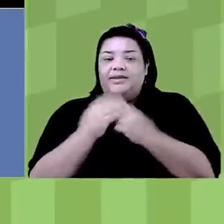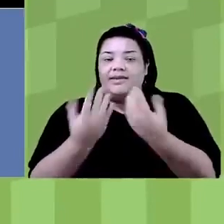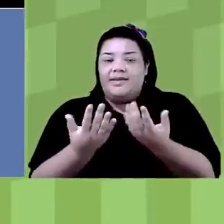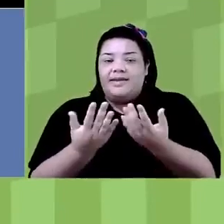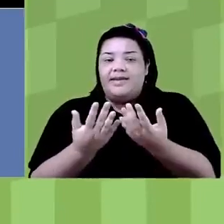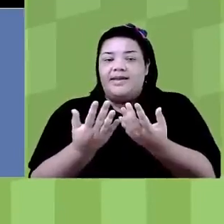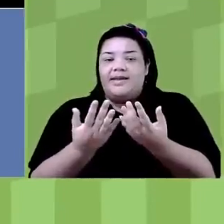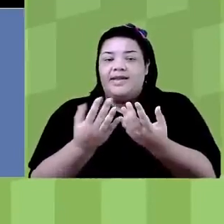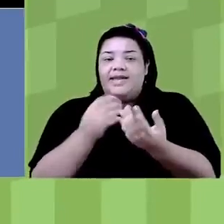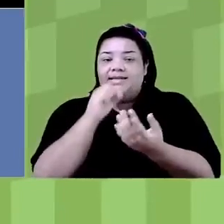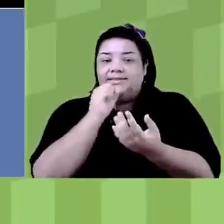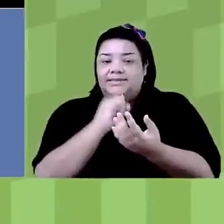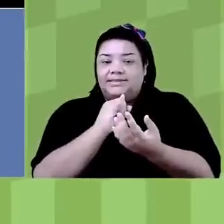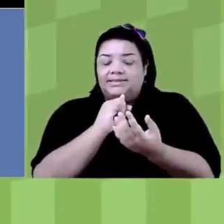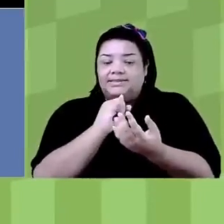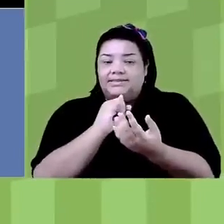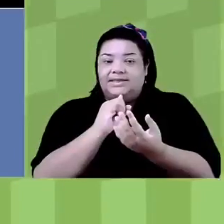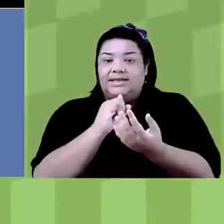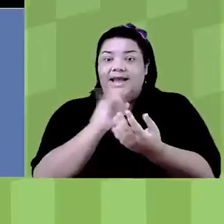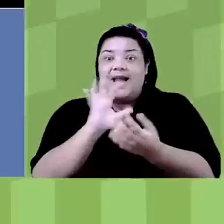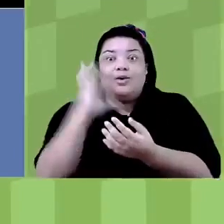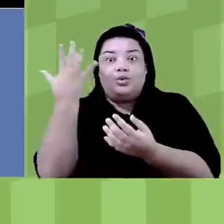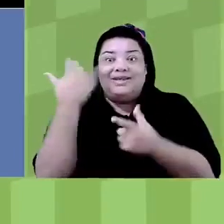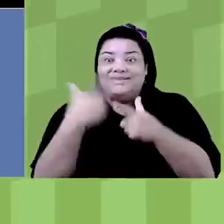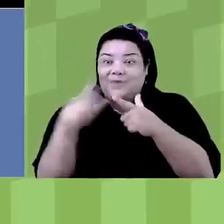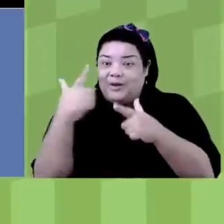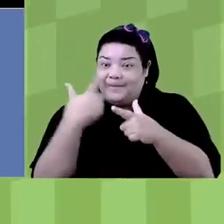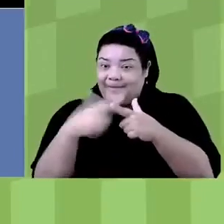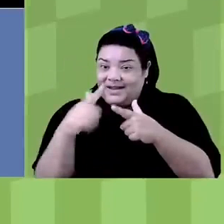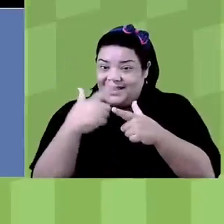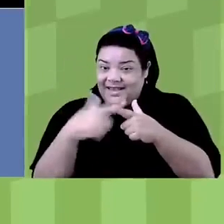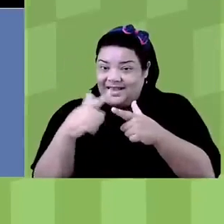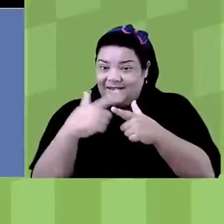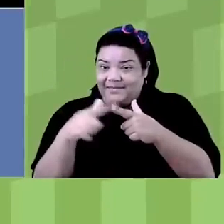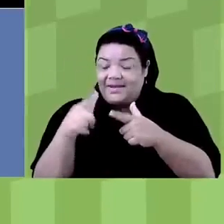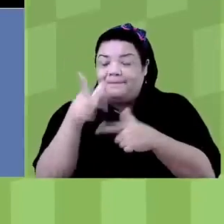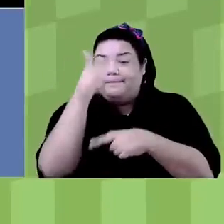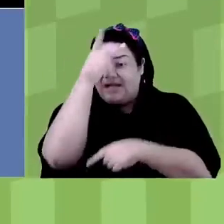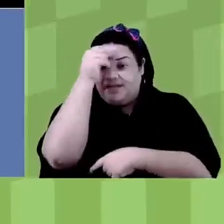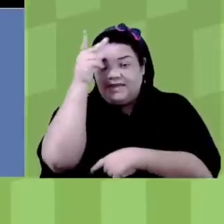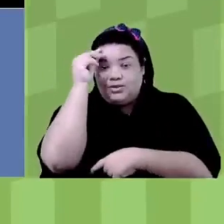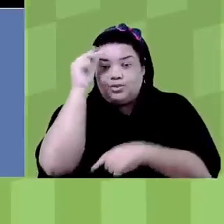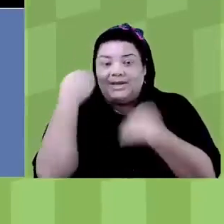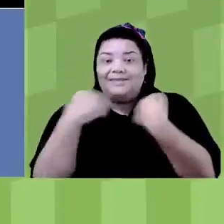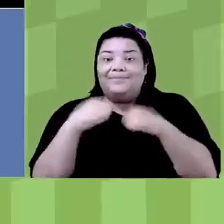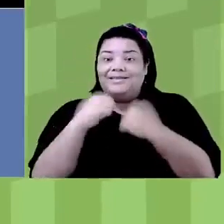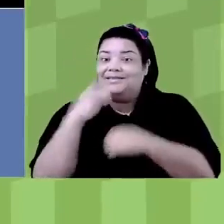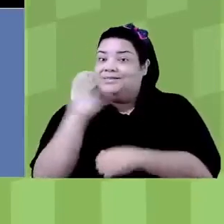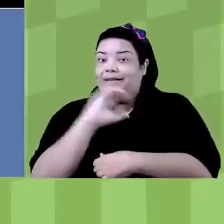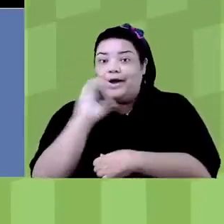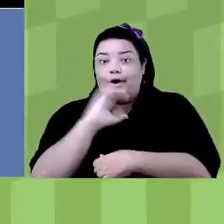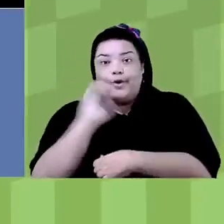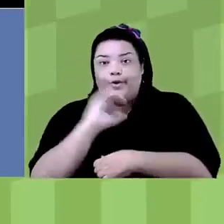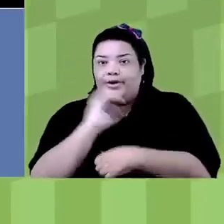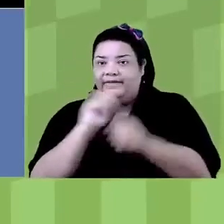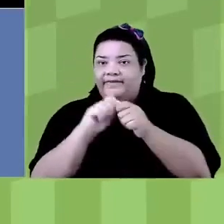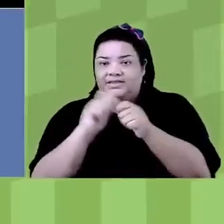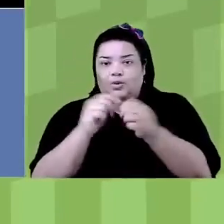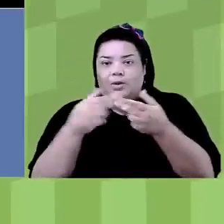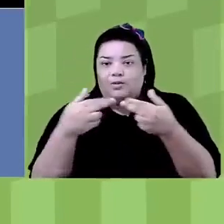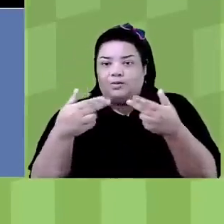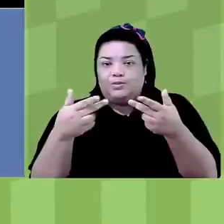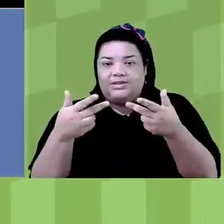Quando cai a bomba na cabeça, normalmente são as prefeituras que têm que correr. Então, são situações mais ligadas a